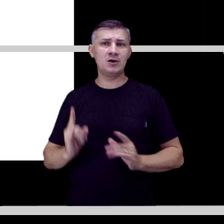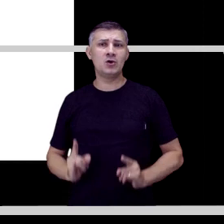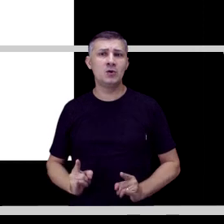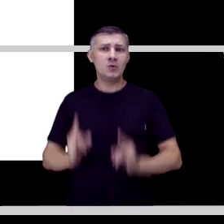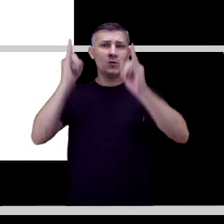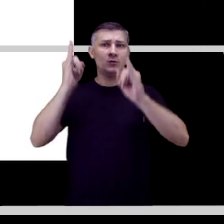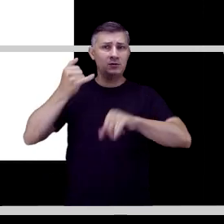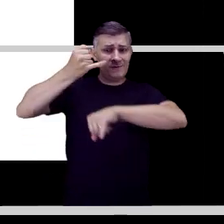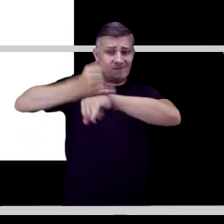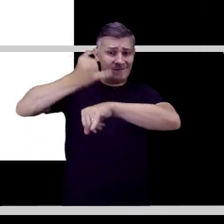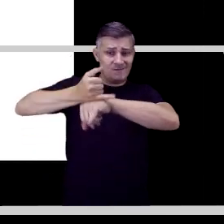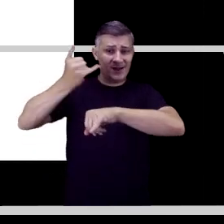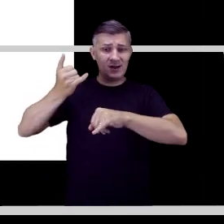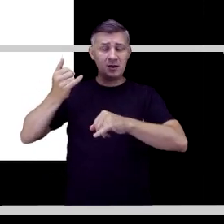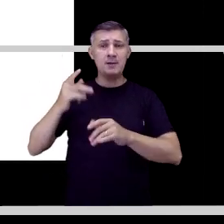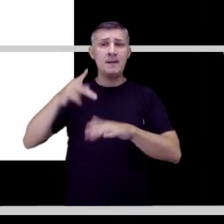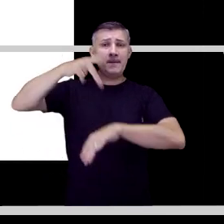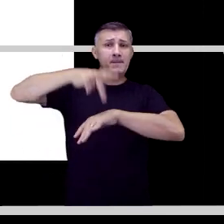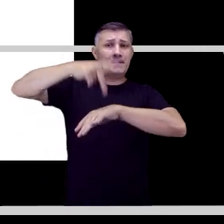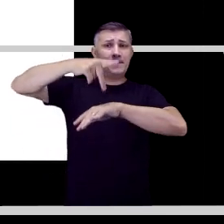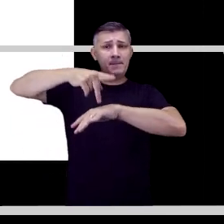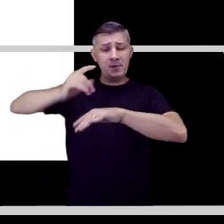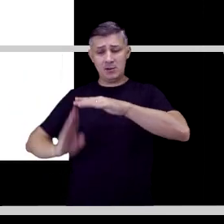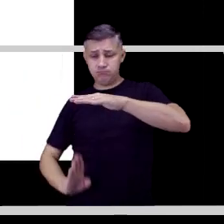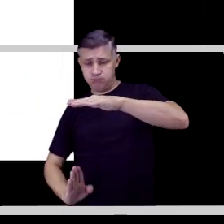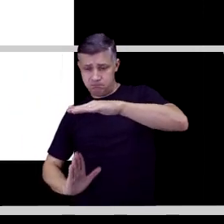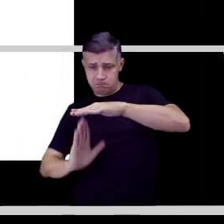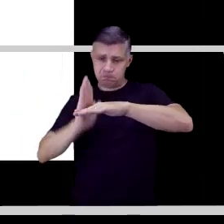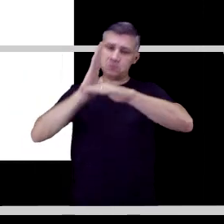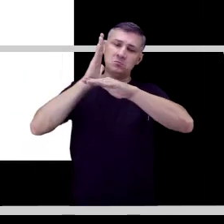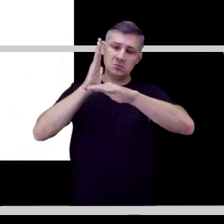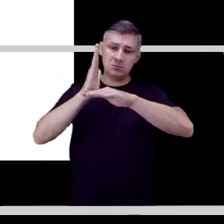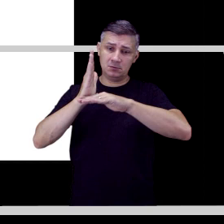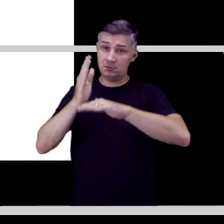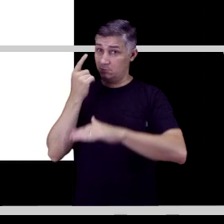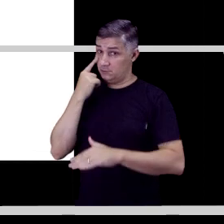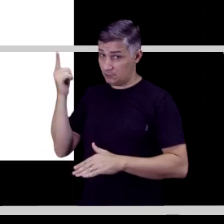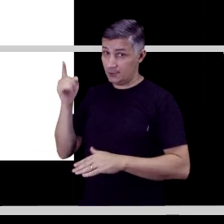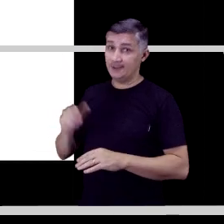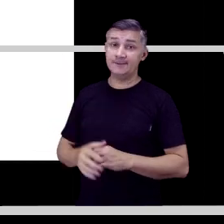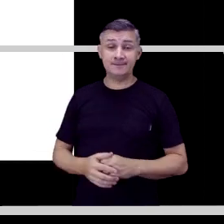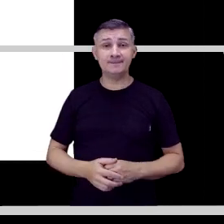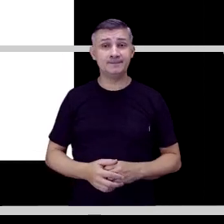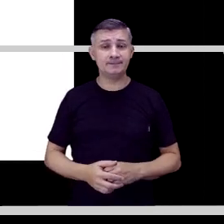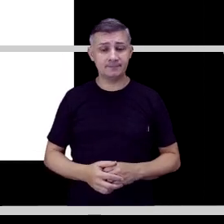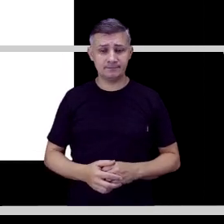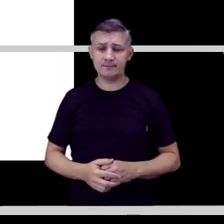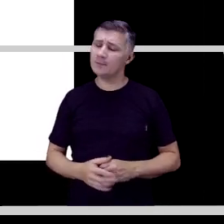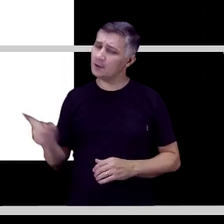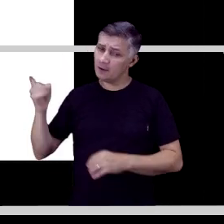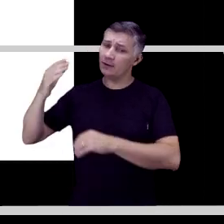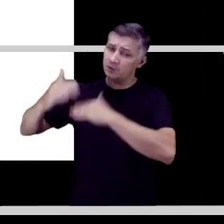né, materializando uma imagem que o artista tinha apresentado para a gente, de uma ideia do edifício mineral, quase como uma pedra